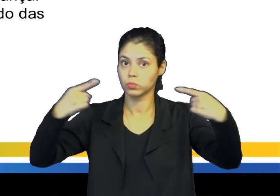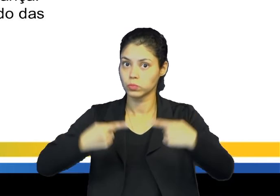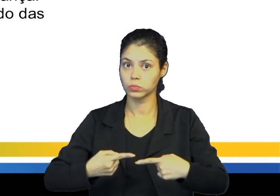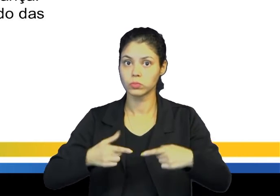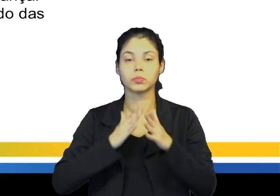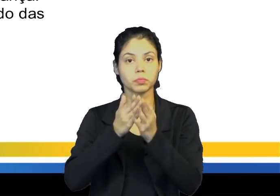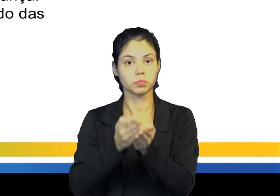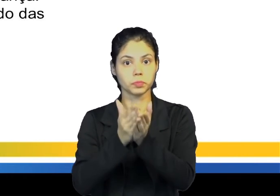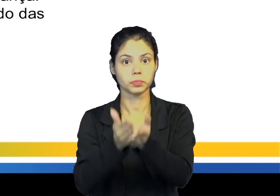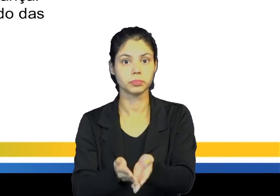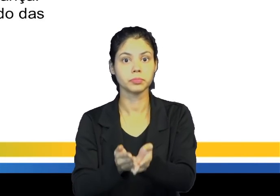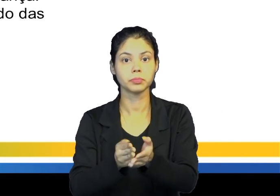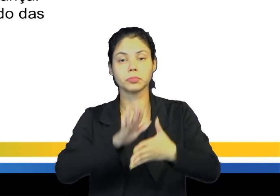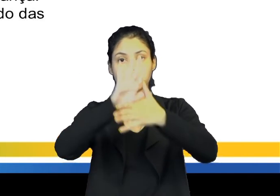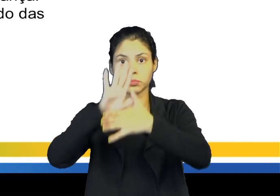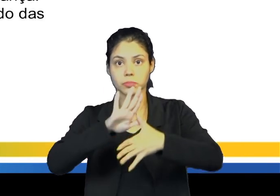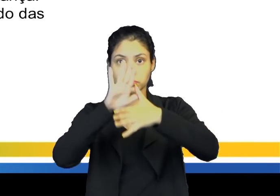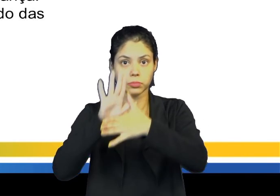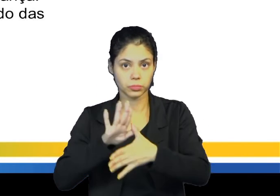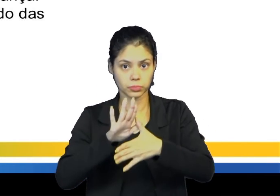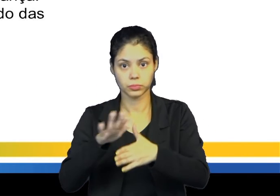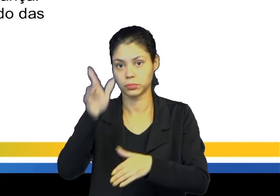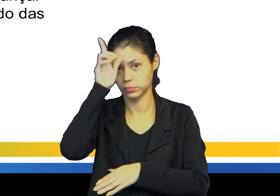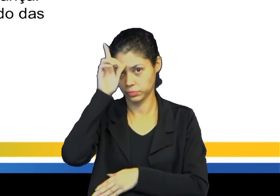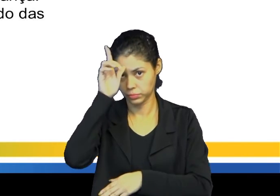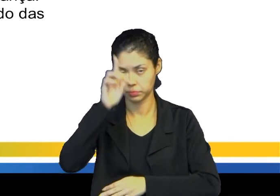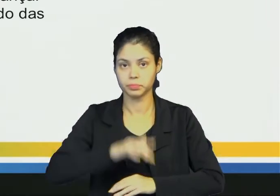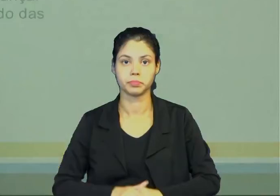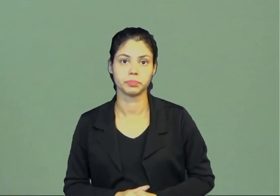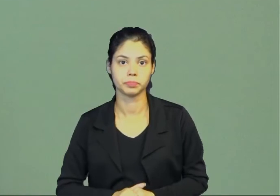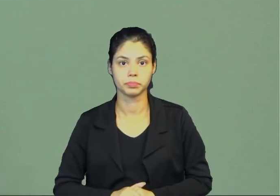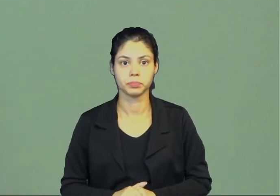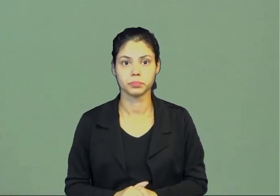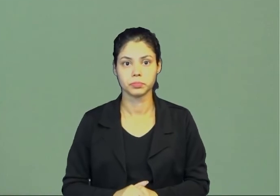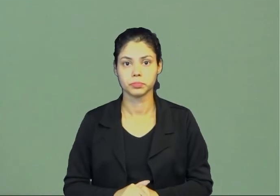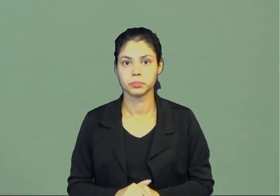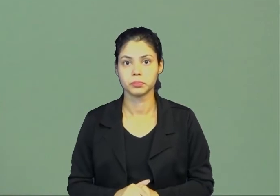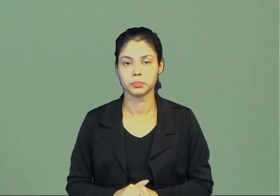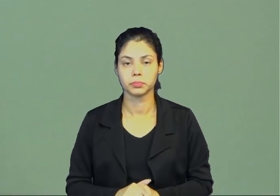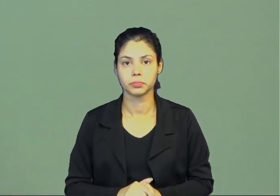navio mercante americano pelos submarinos alemães.